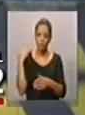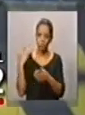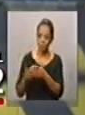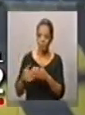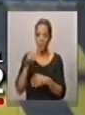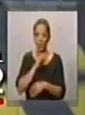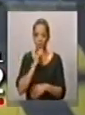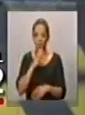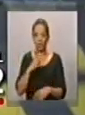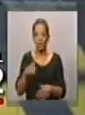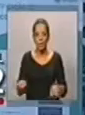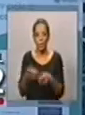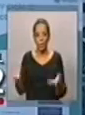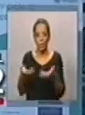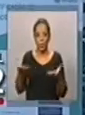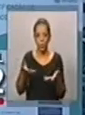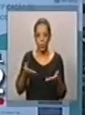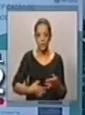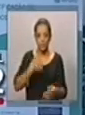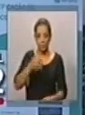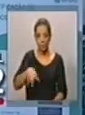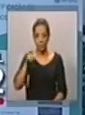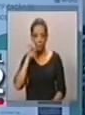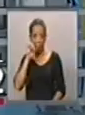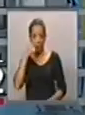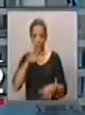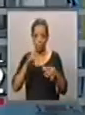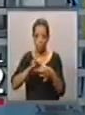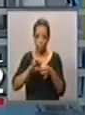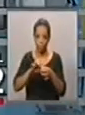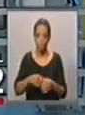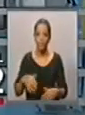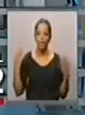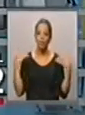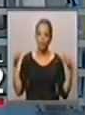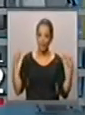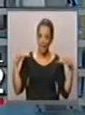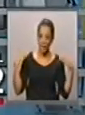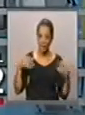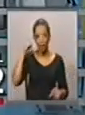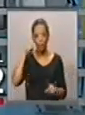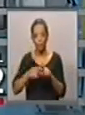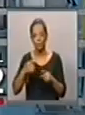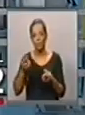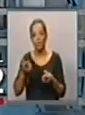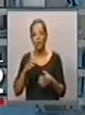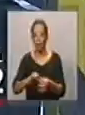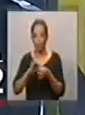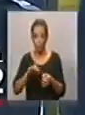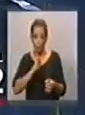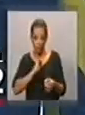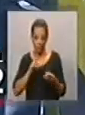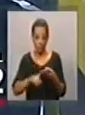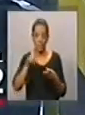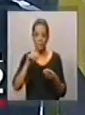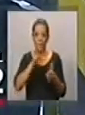o bem-estar e a segurança dos colaboradores. Temos um ginásio criado para os nossos colaboradores, temos